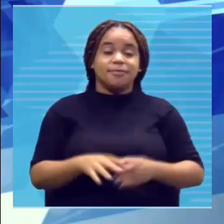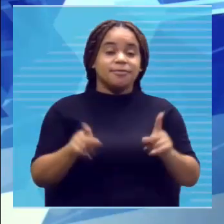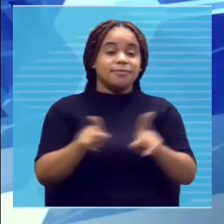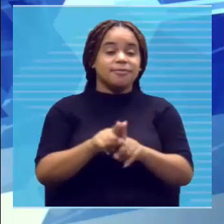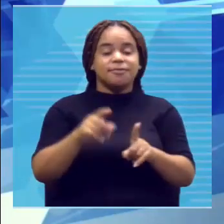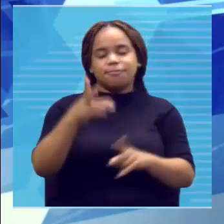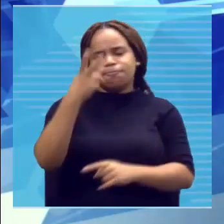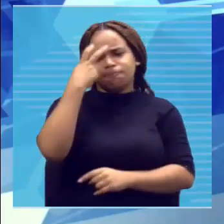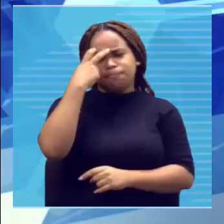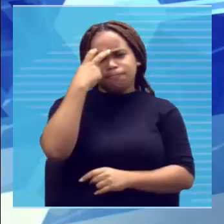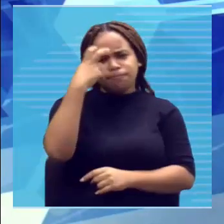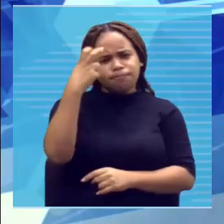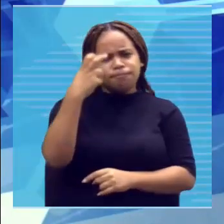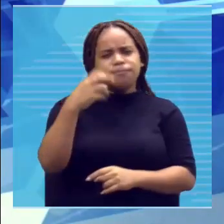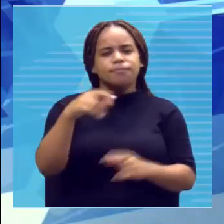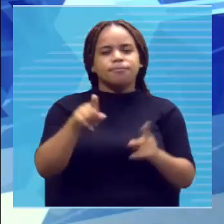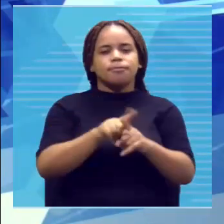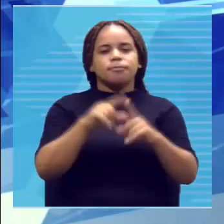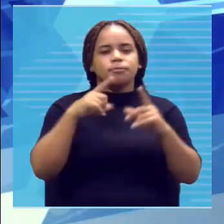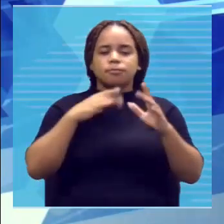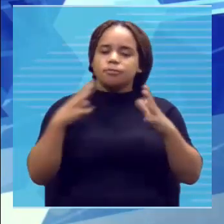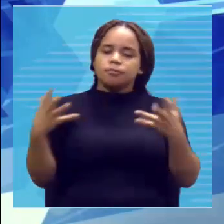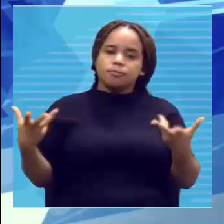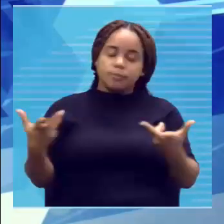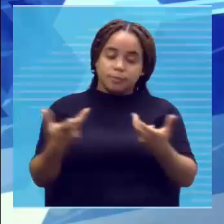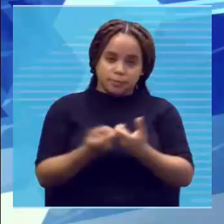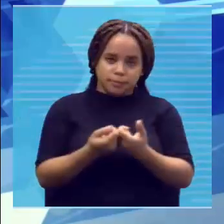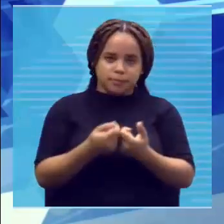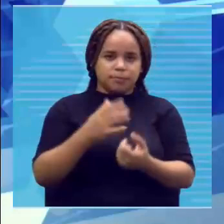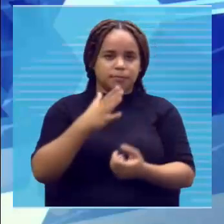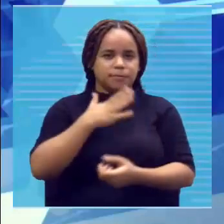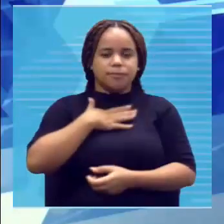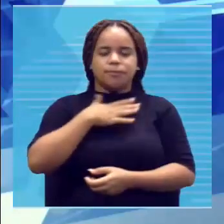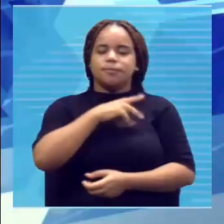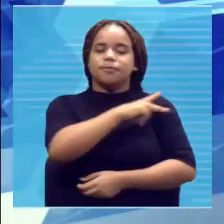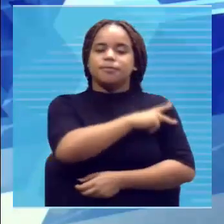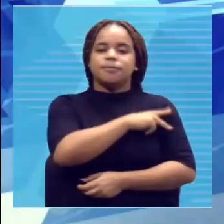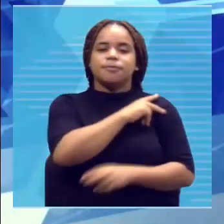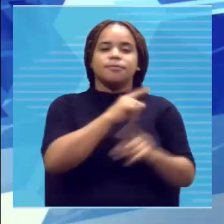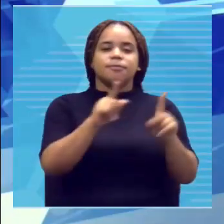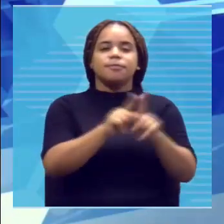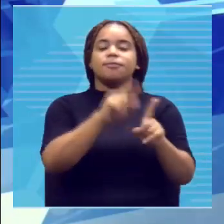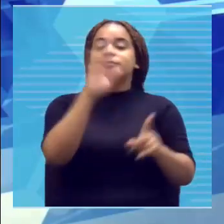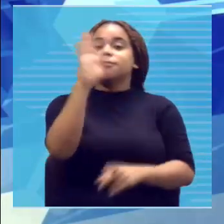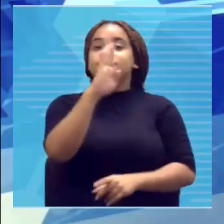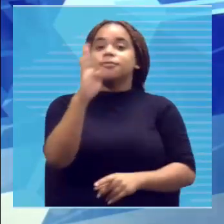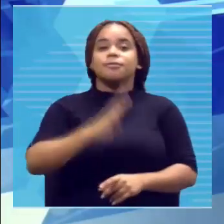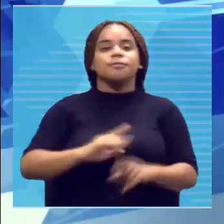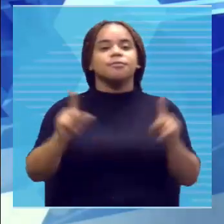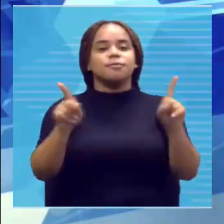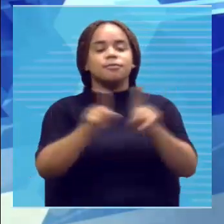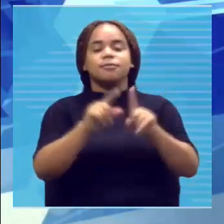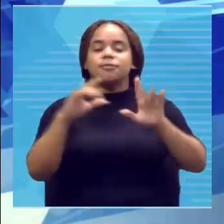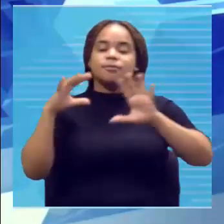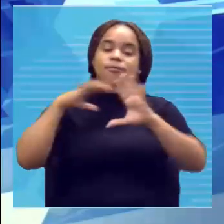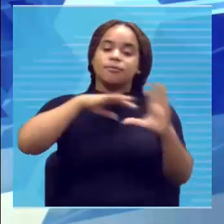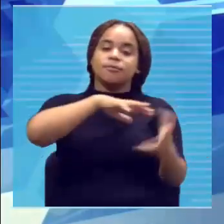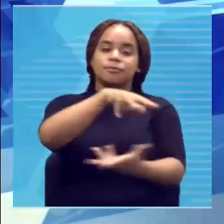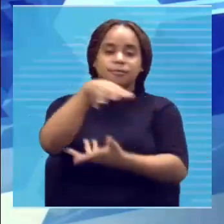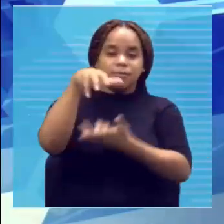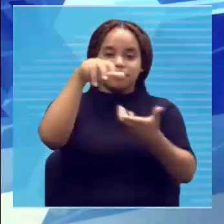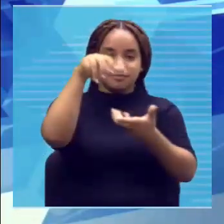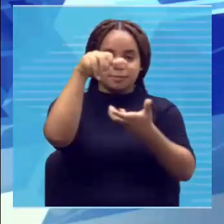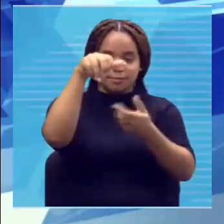inteligente competente do meu Piauí do Brasil e do